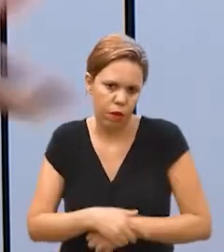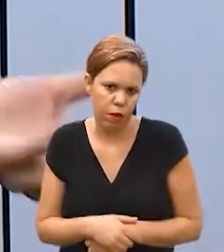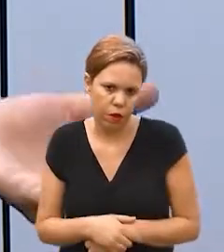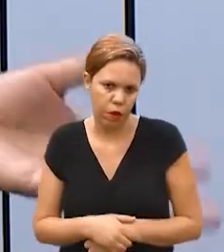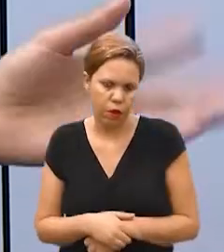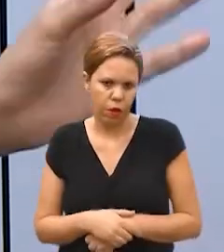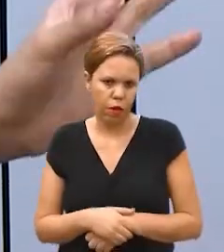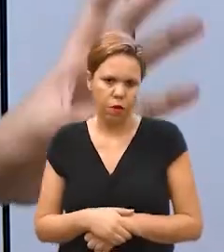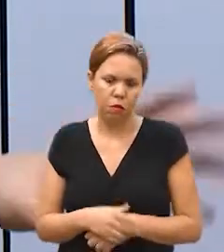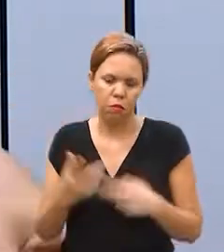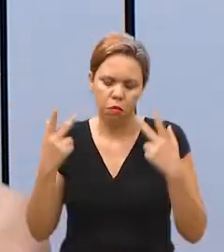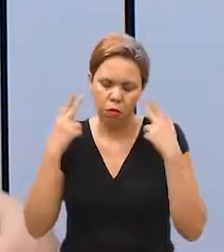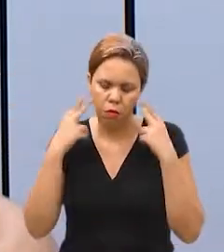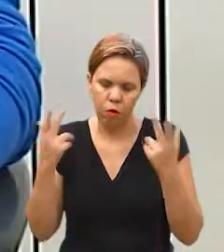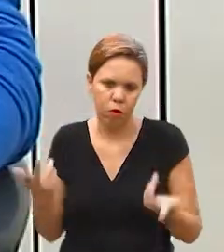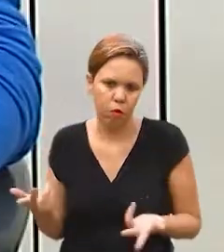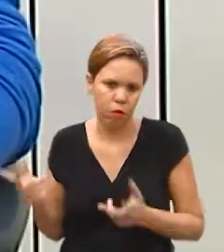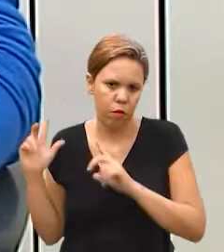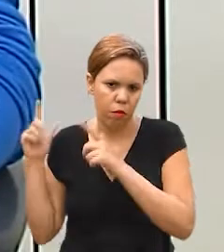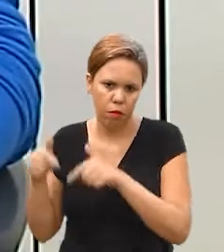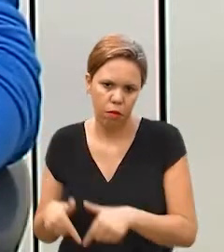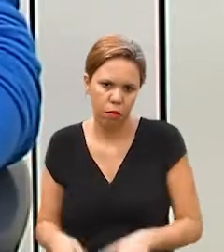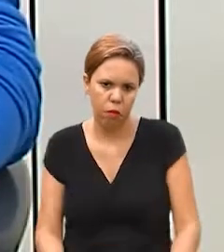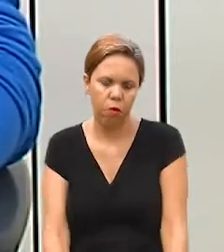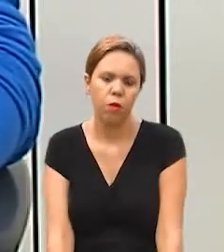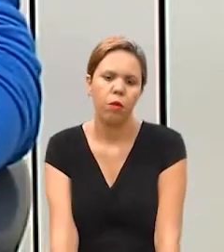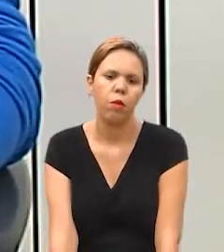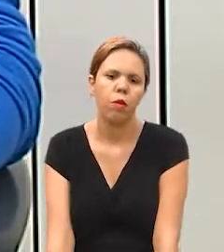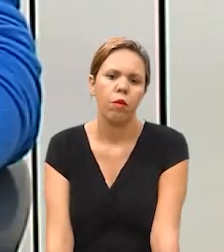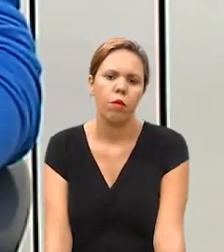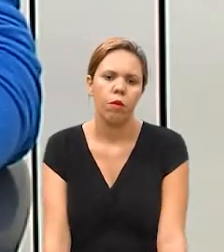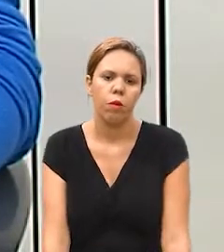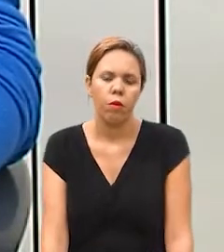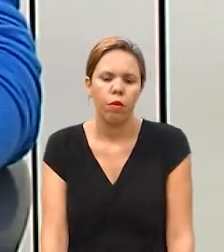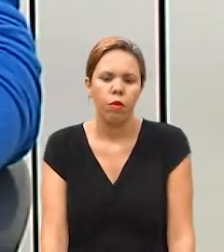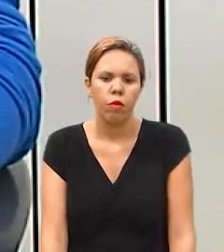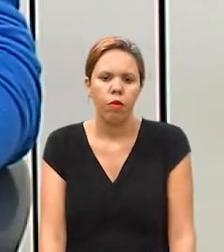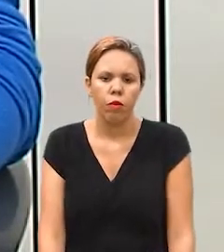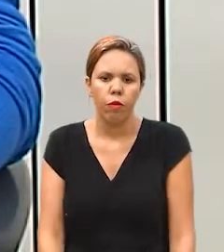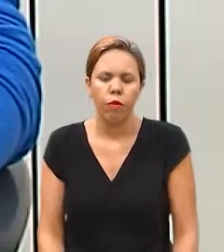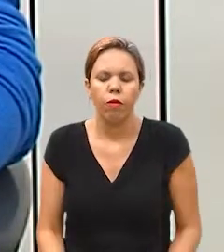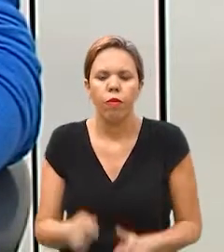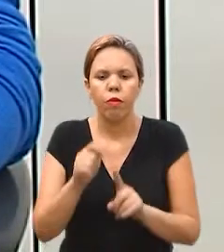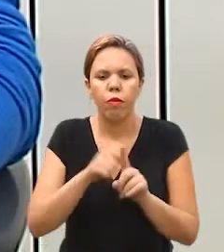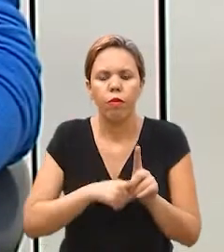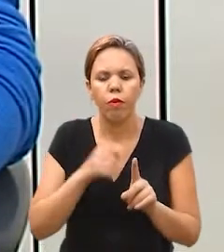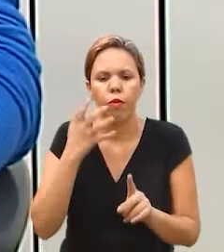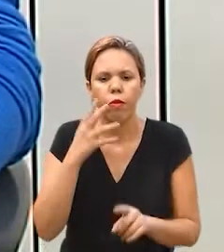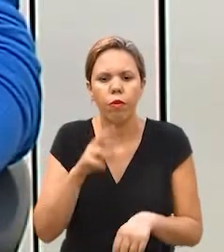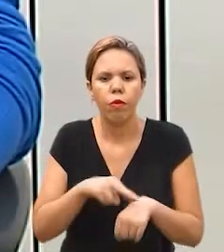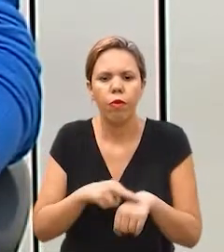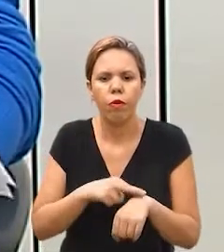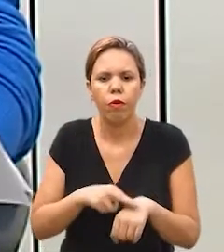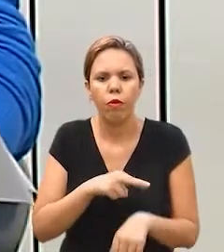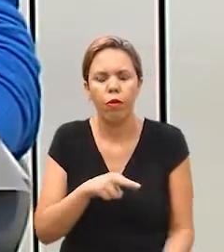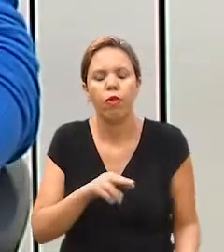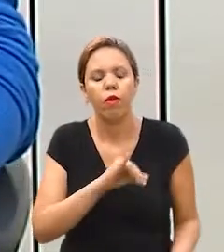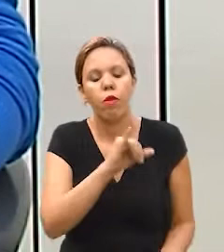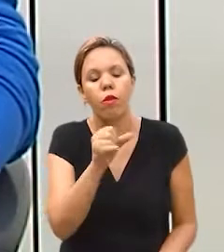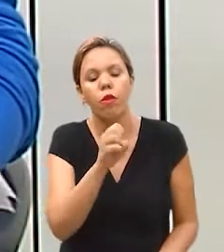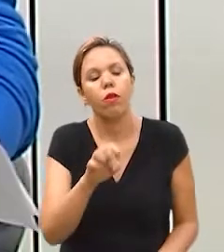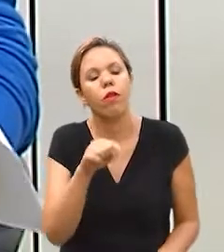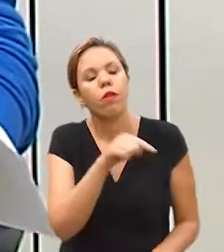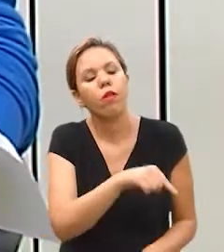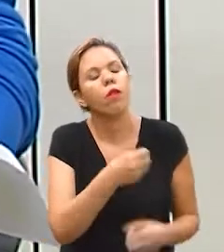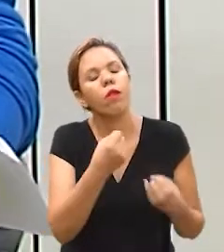normalmente não é a vida do estudante regular, né? A senhora falou aí Fevereiro Violeta. José Batista, eu queria que você explicasse o